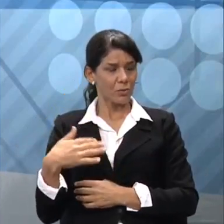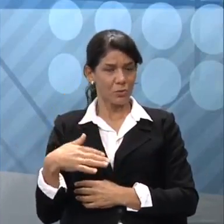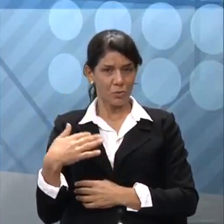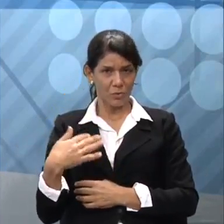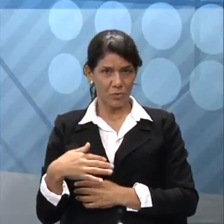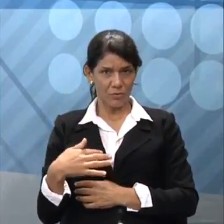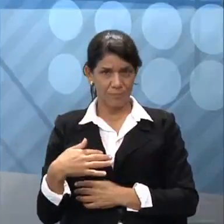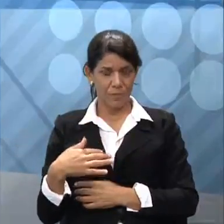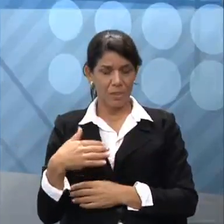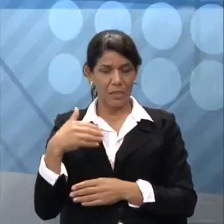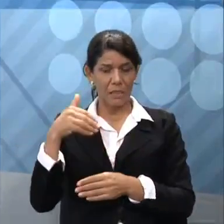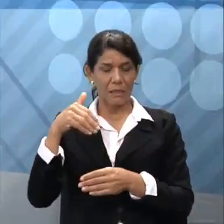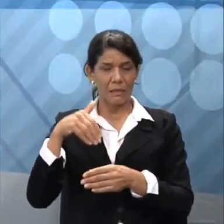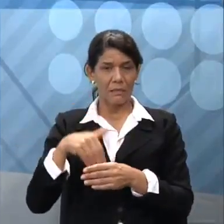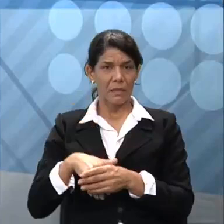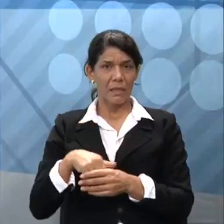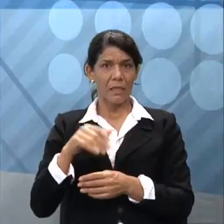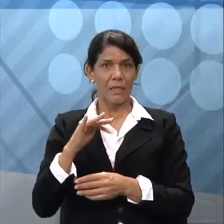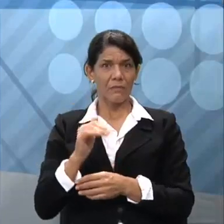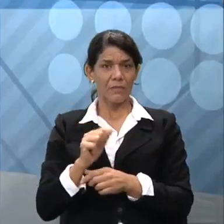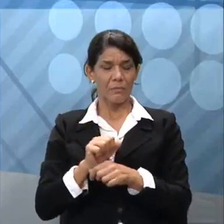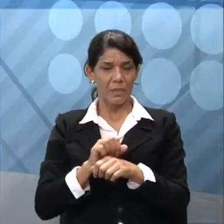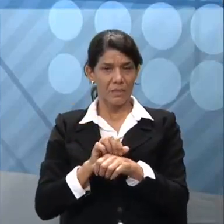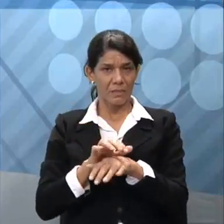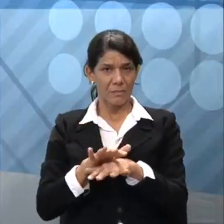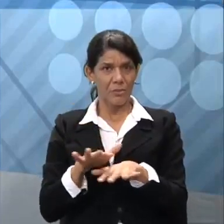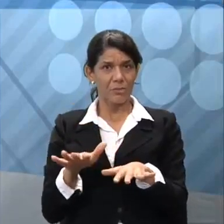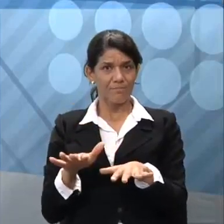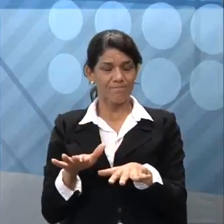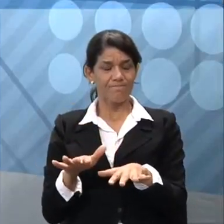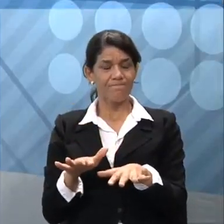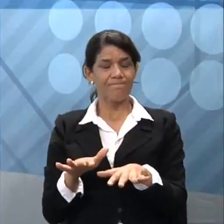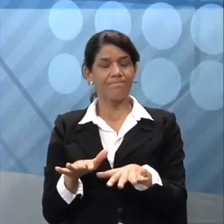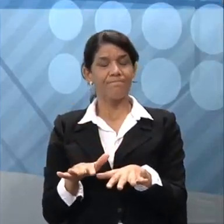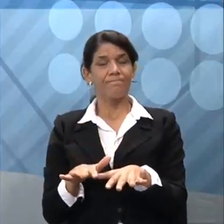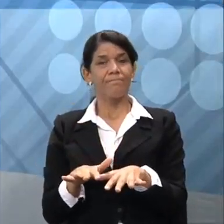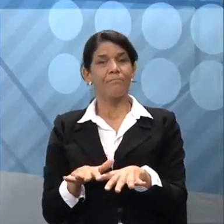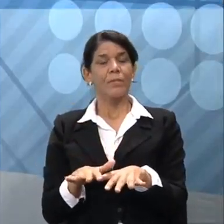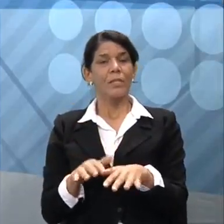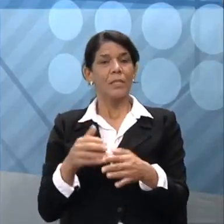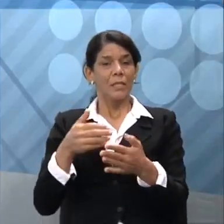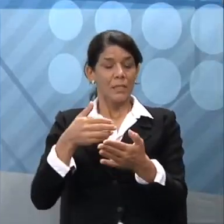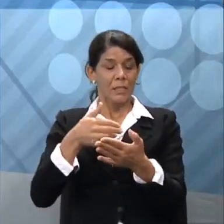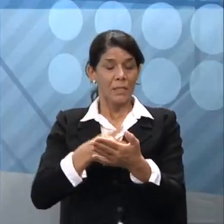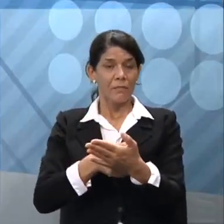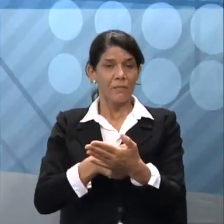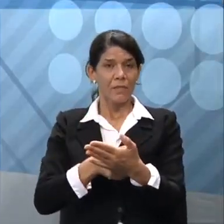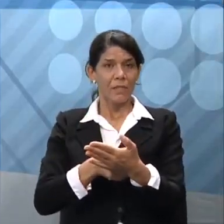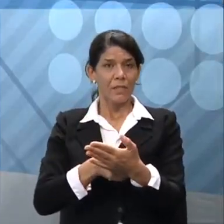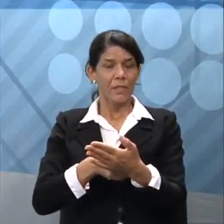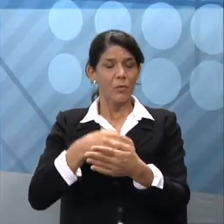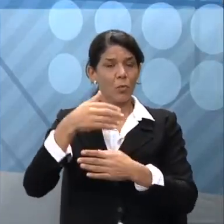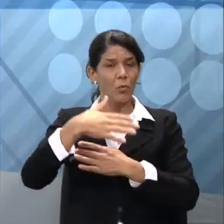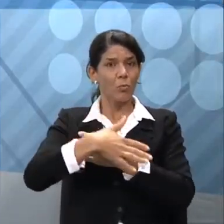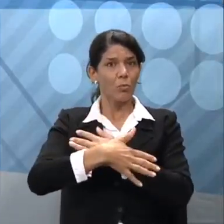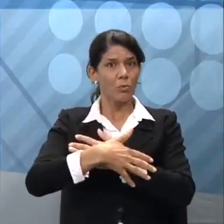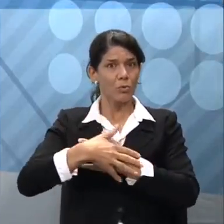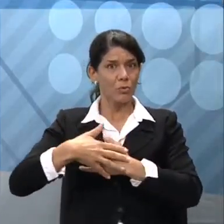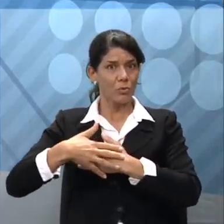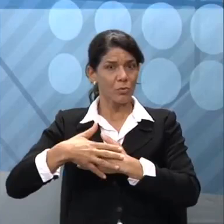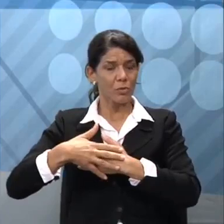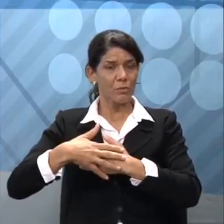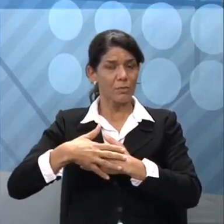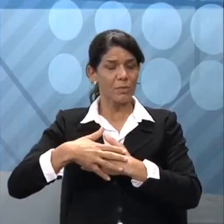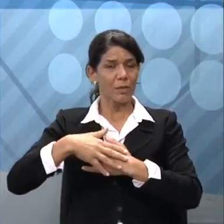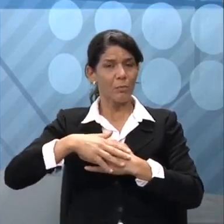ao adentrar as fibras e expander. Então, endovenoso, bisel para cima. Intramuscular,